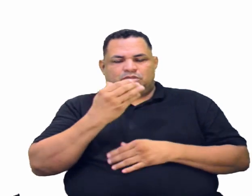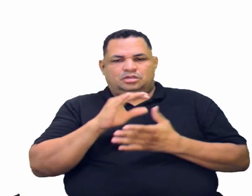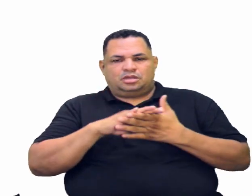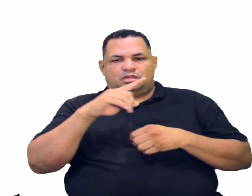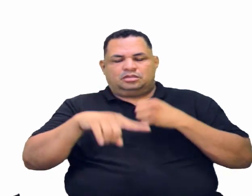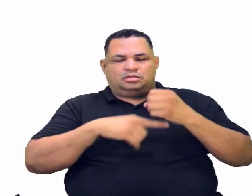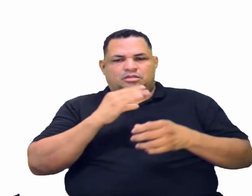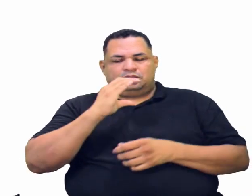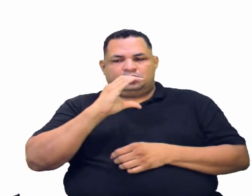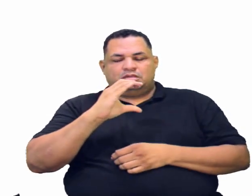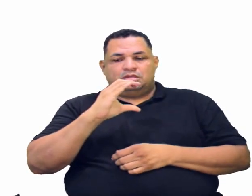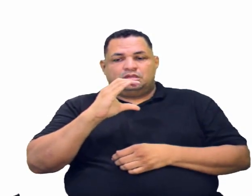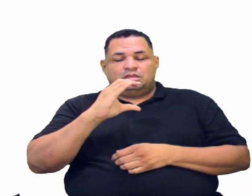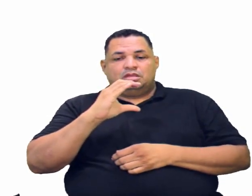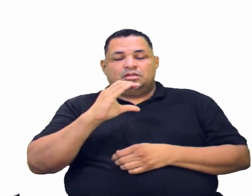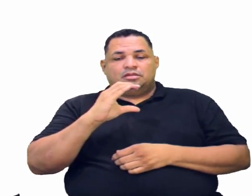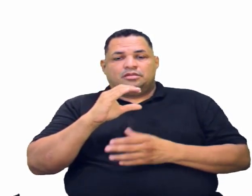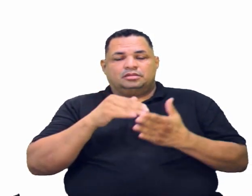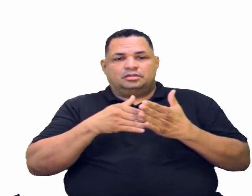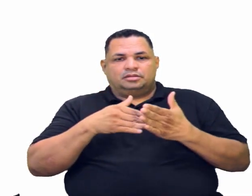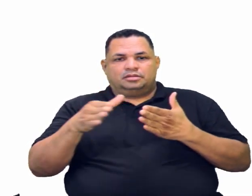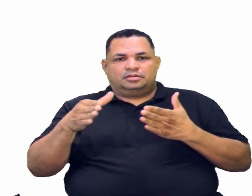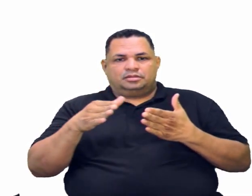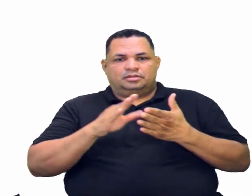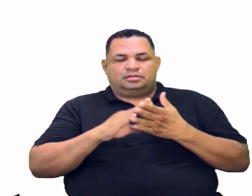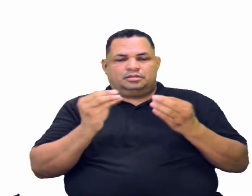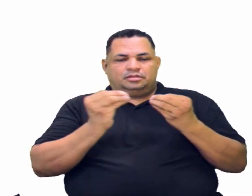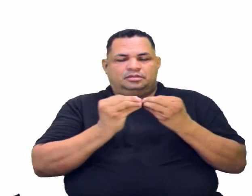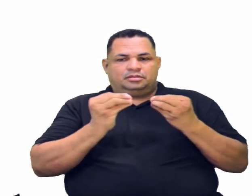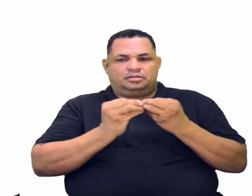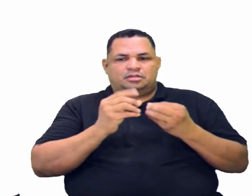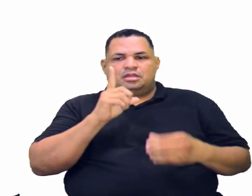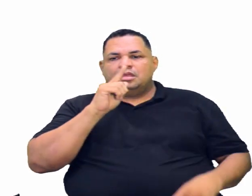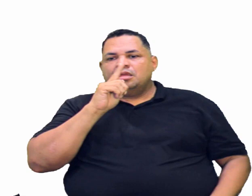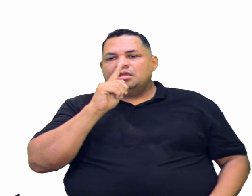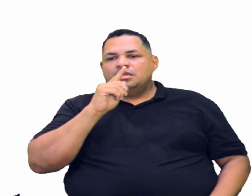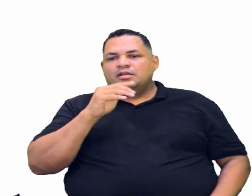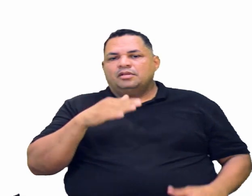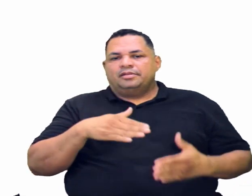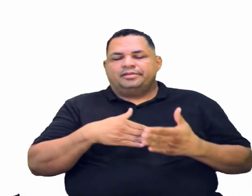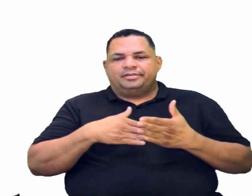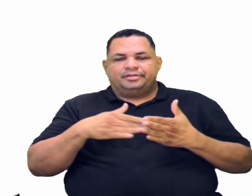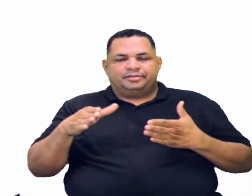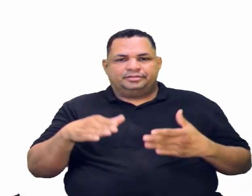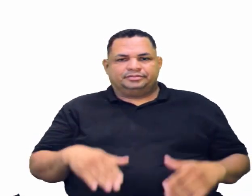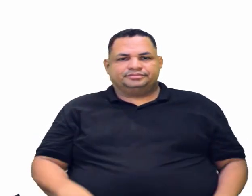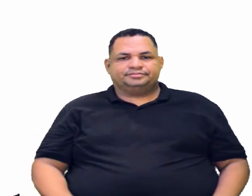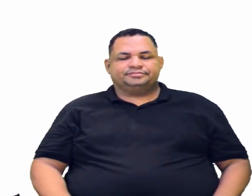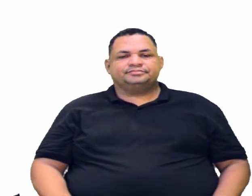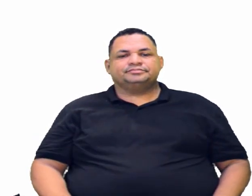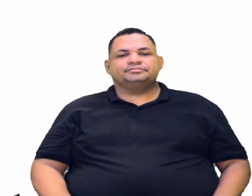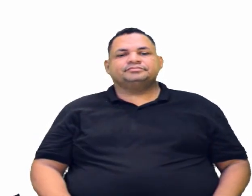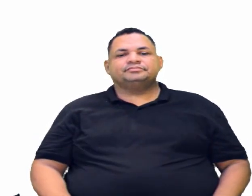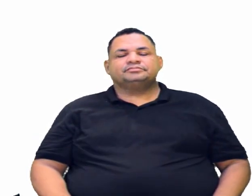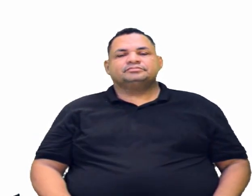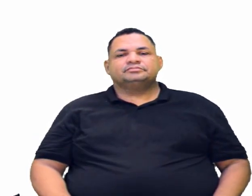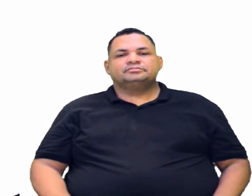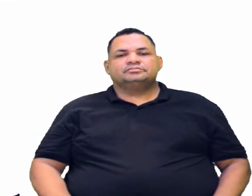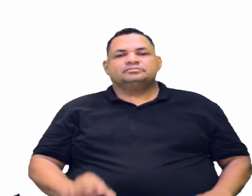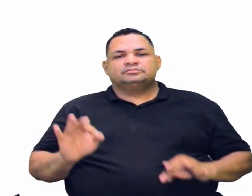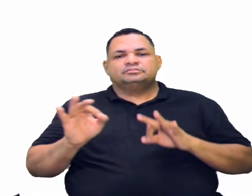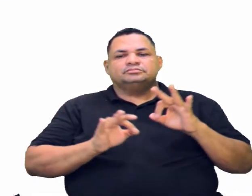carbono. Então, aqui, eliminou a molécula de água, né? Saiu esse hidrogênio e esse com o oxigênio